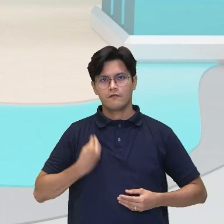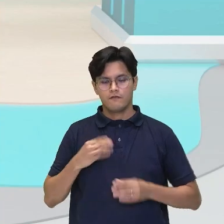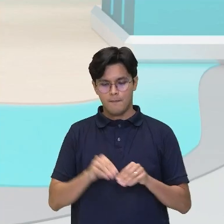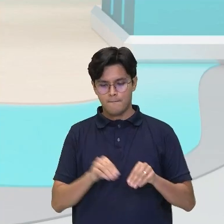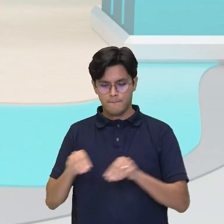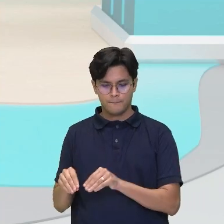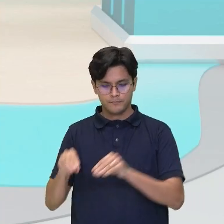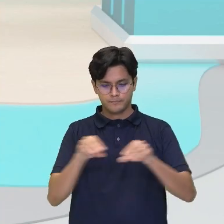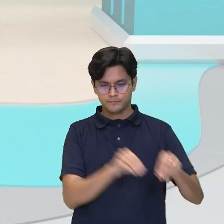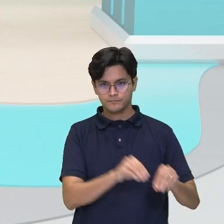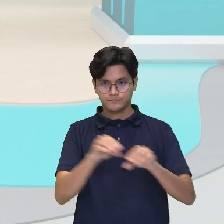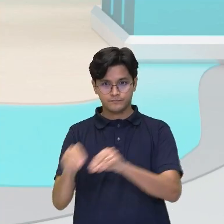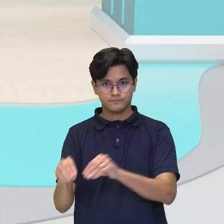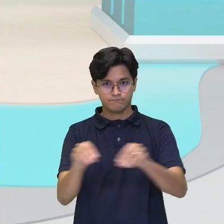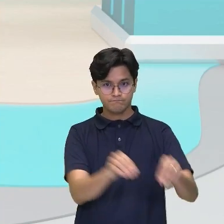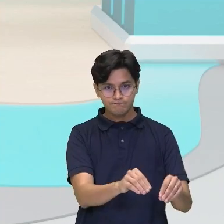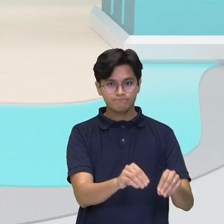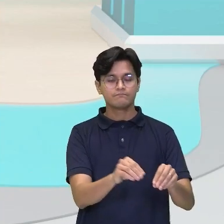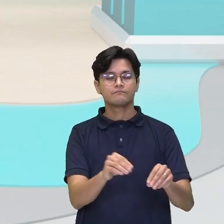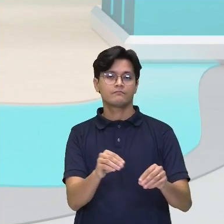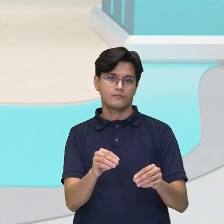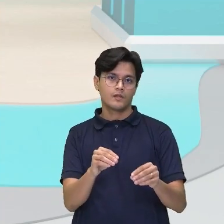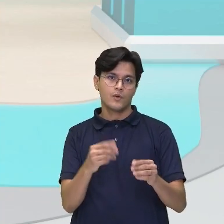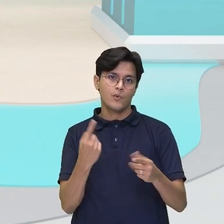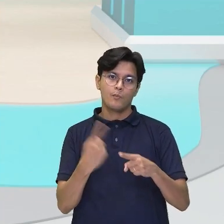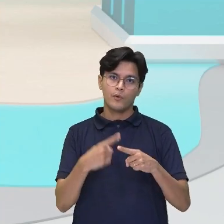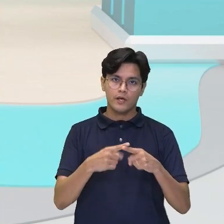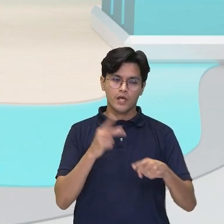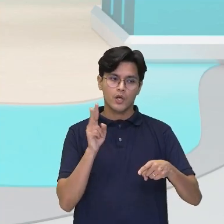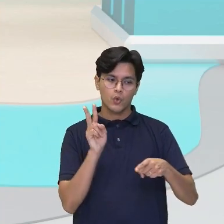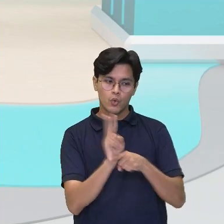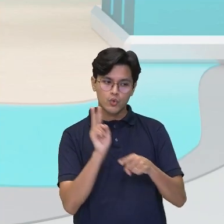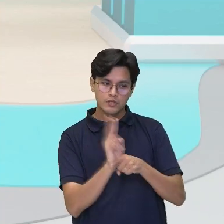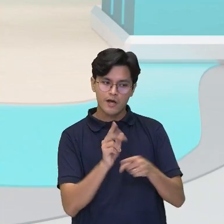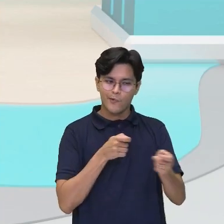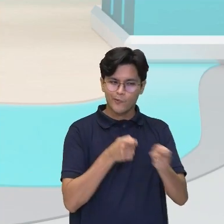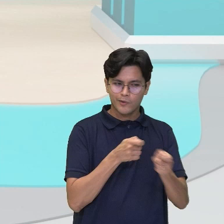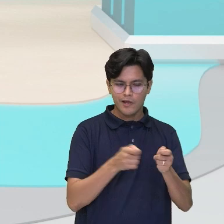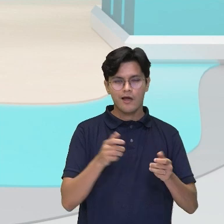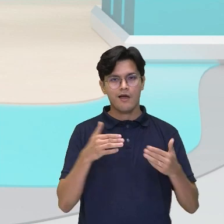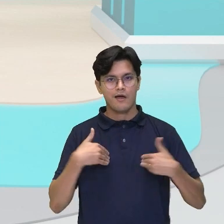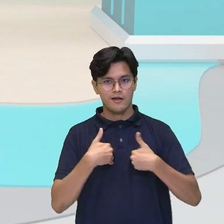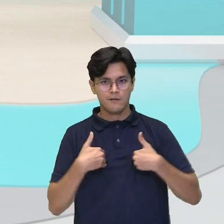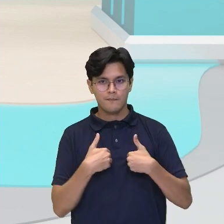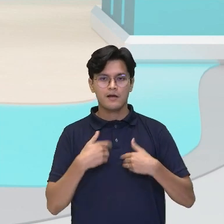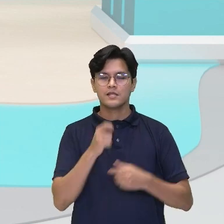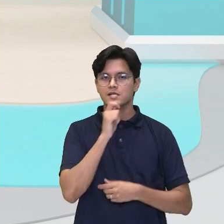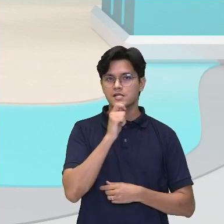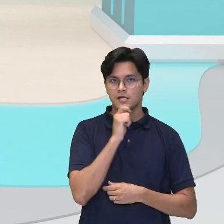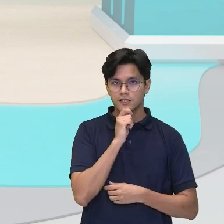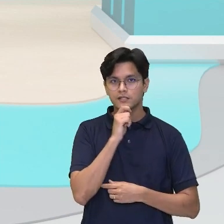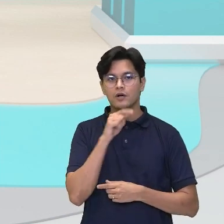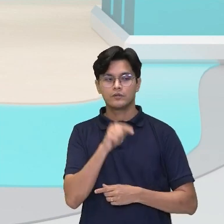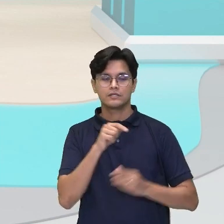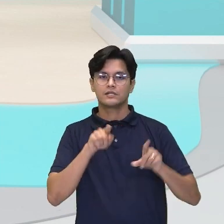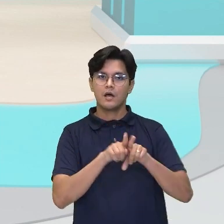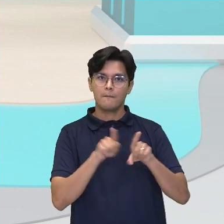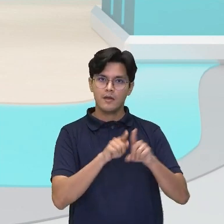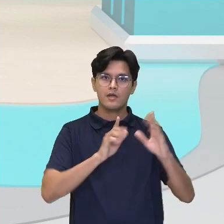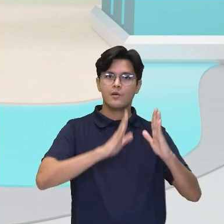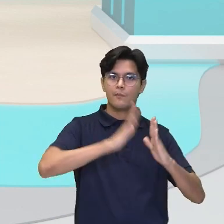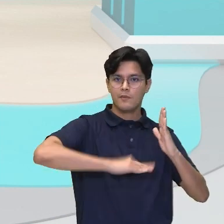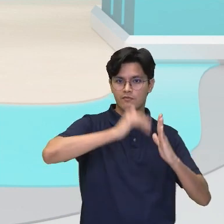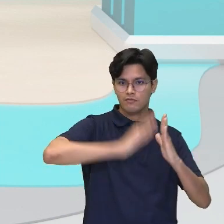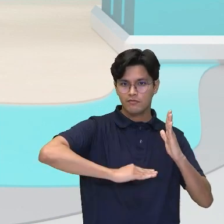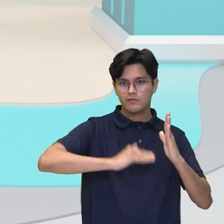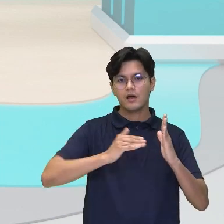os animais, ele pintava de forma naturalista. No Neolítico, ele já passa a ser sedentário,